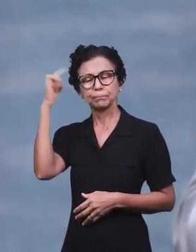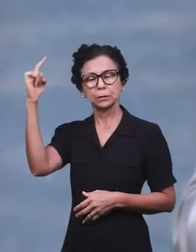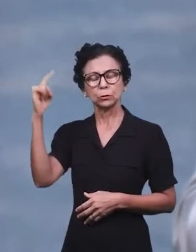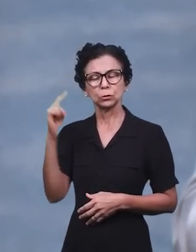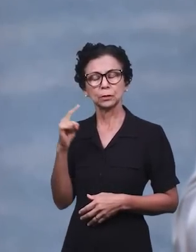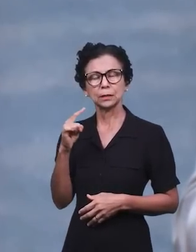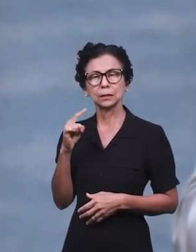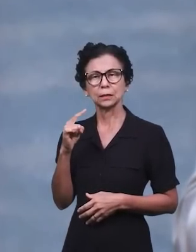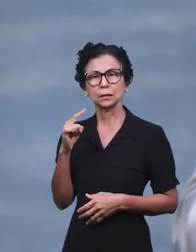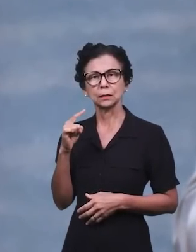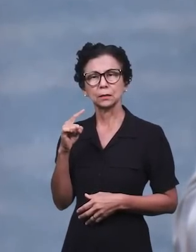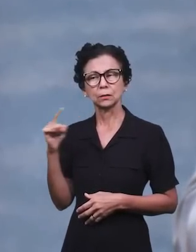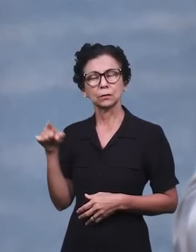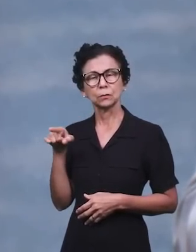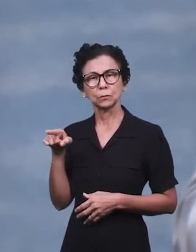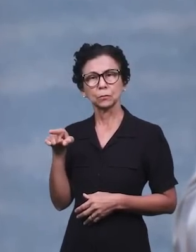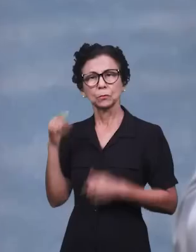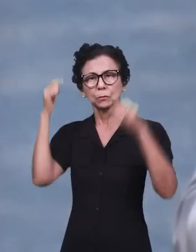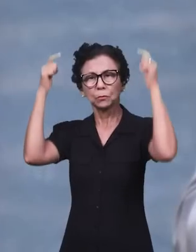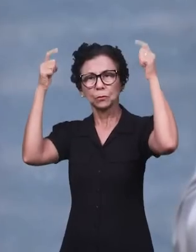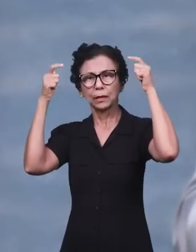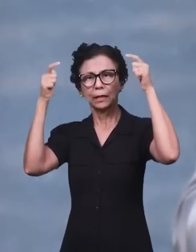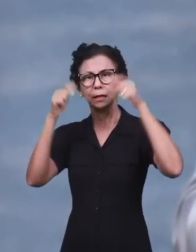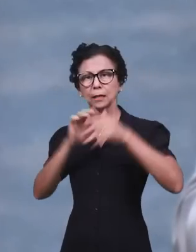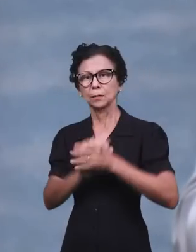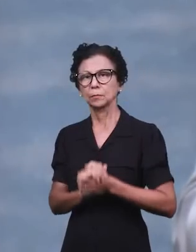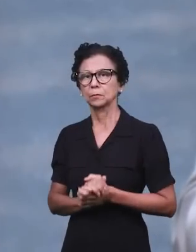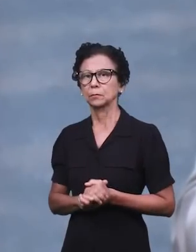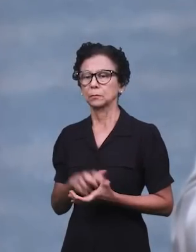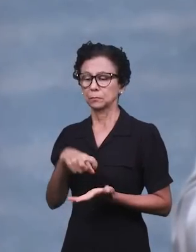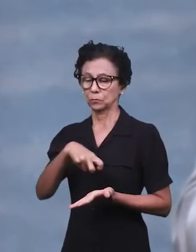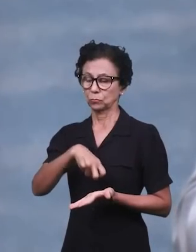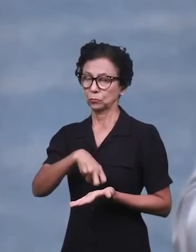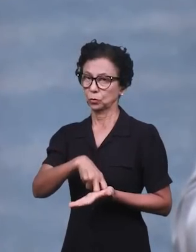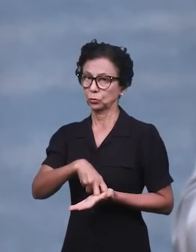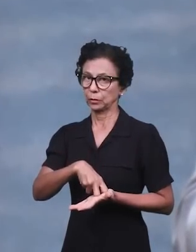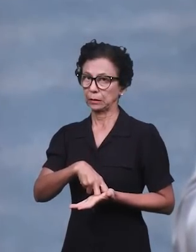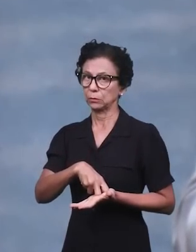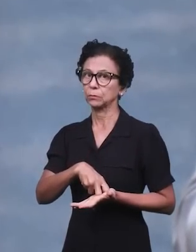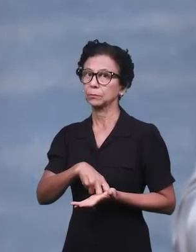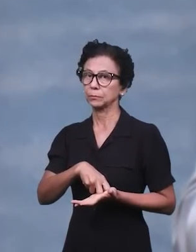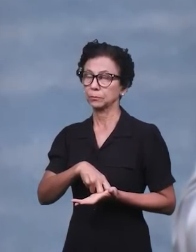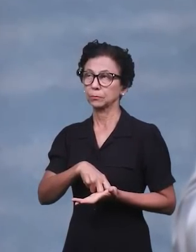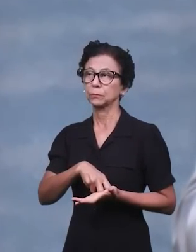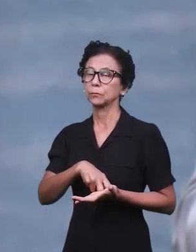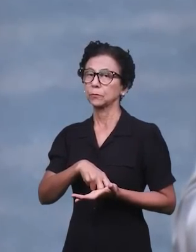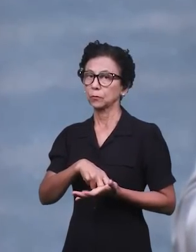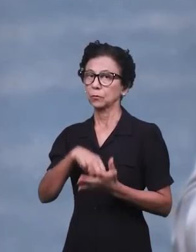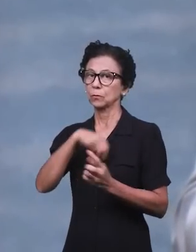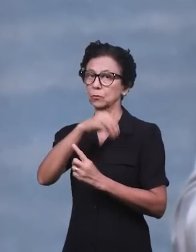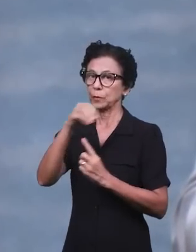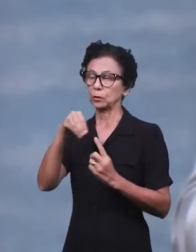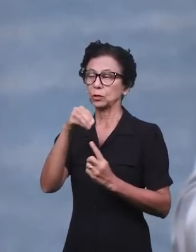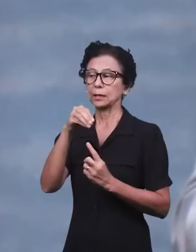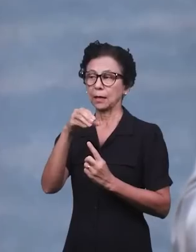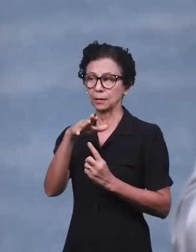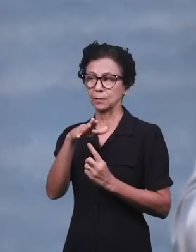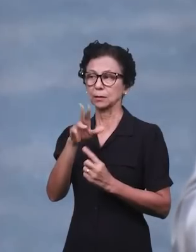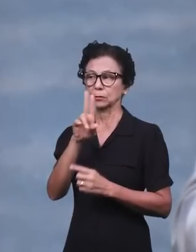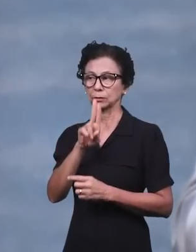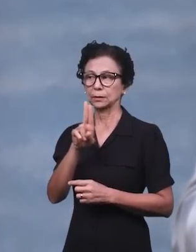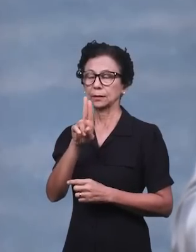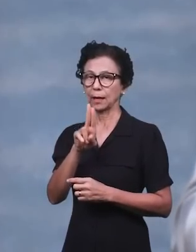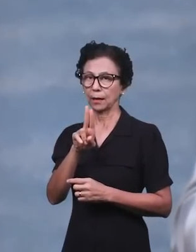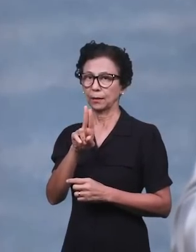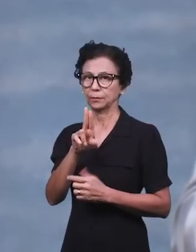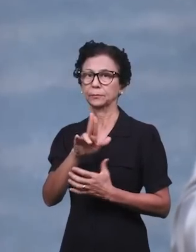nós aprendemos a fazer. Vamos ficar de joelhos. Vamos usar as nossas armas para combater isso aqui. E nós temos